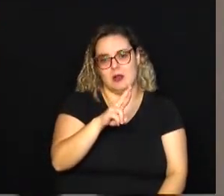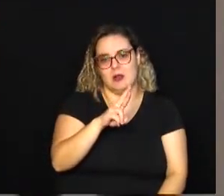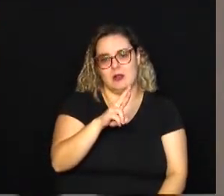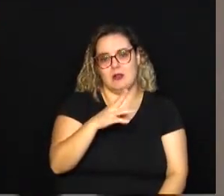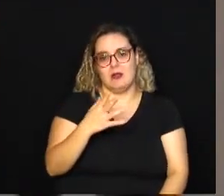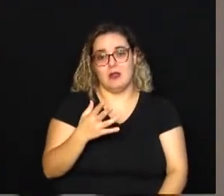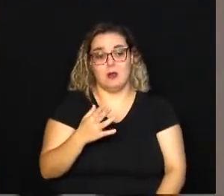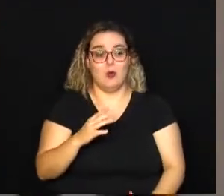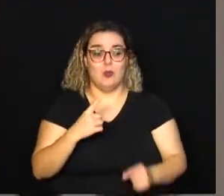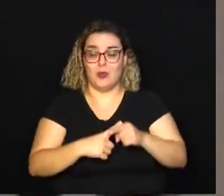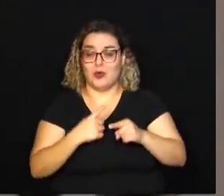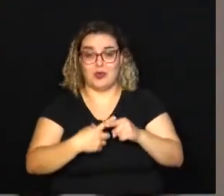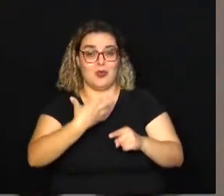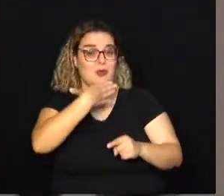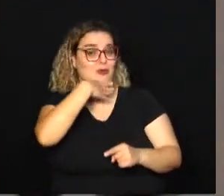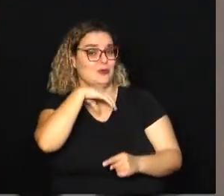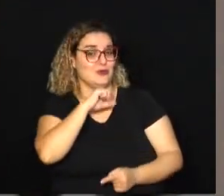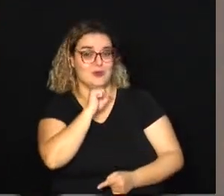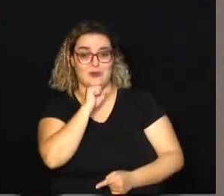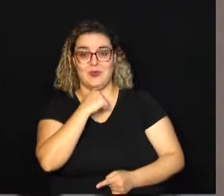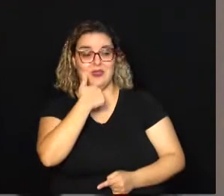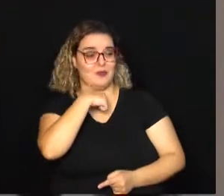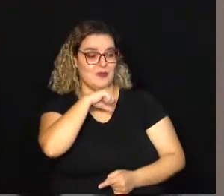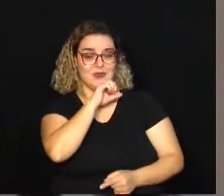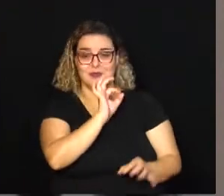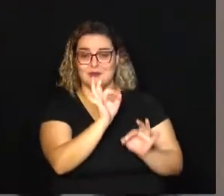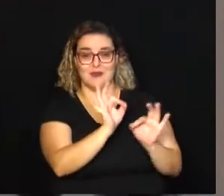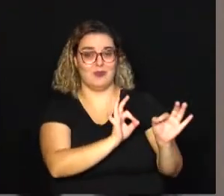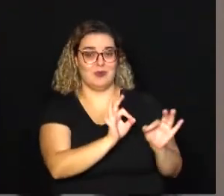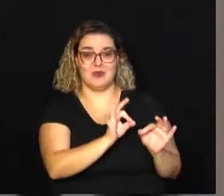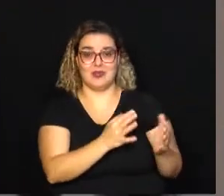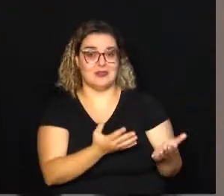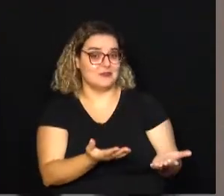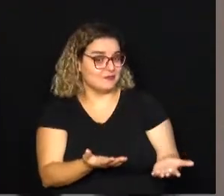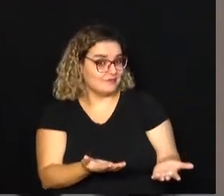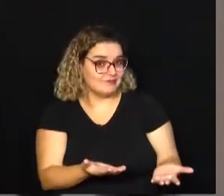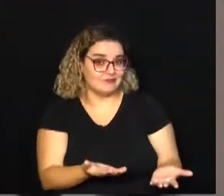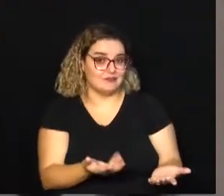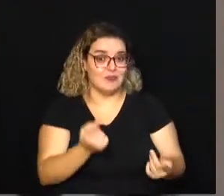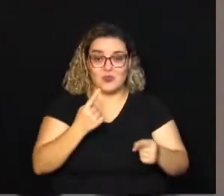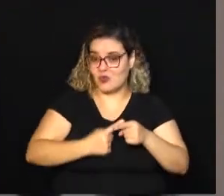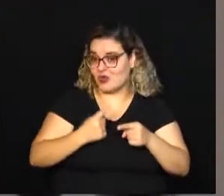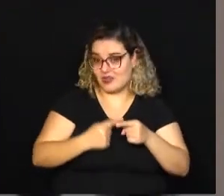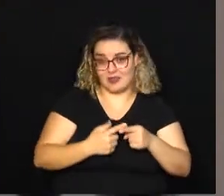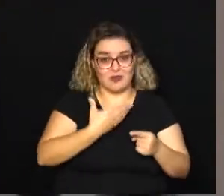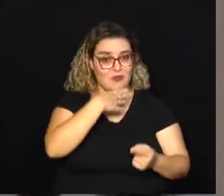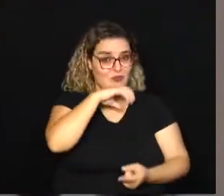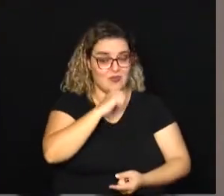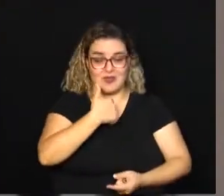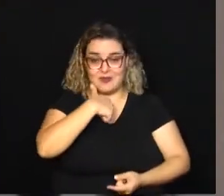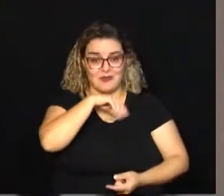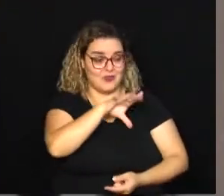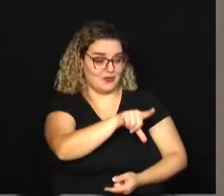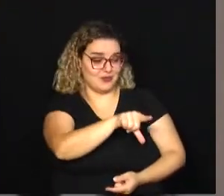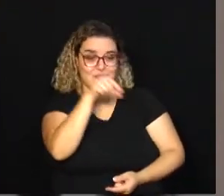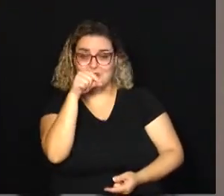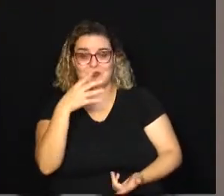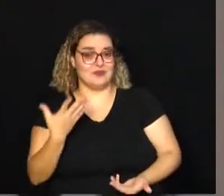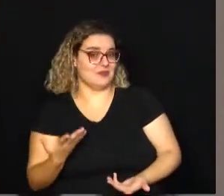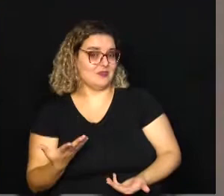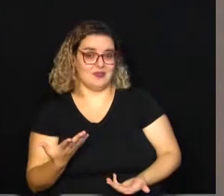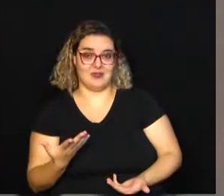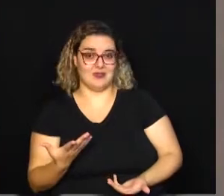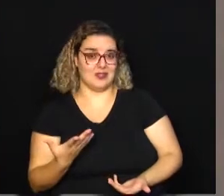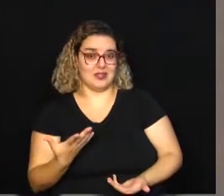estão preparados e, mais do que isso, eles não escolheram esse tipo de ensino para os seus